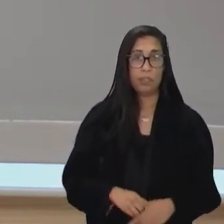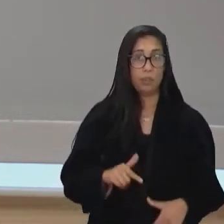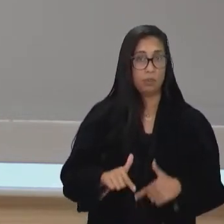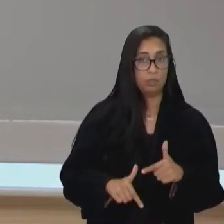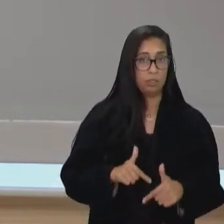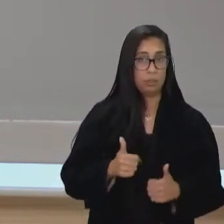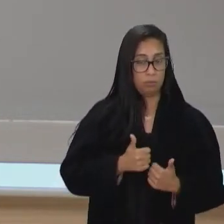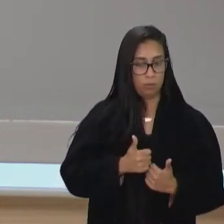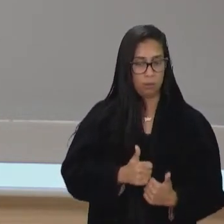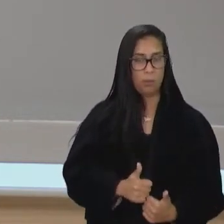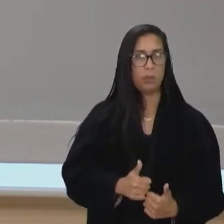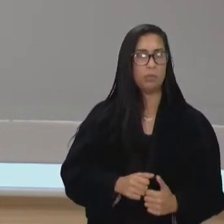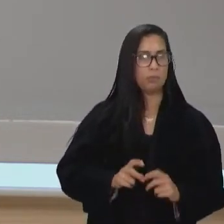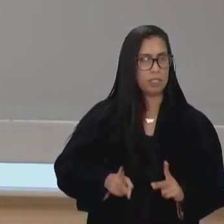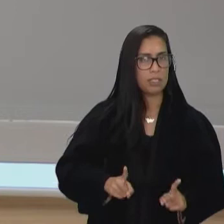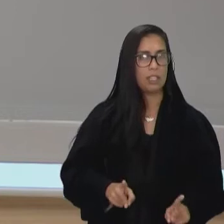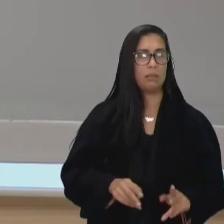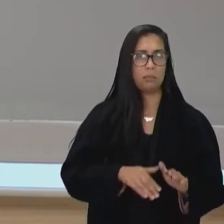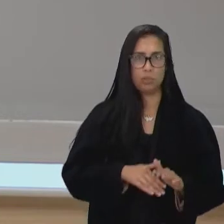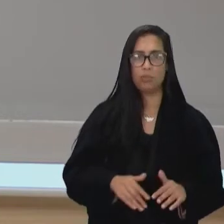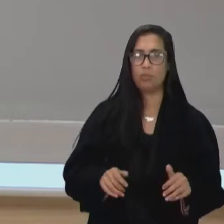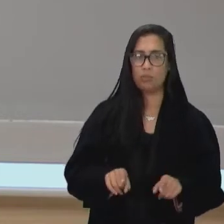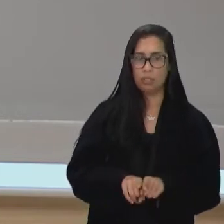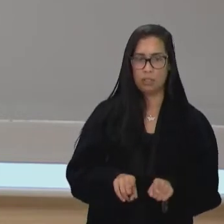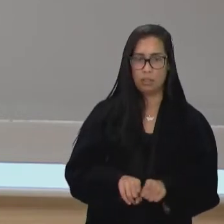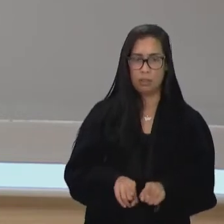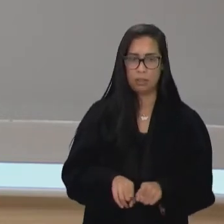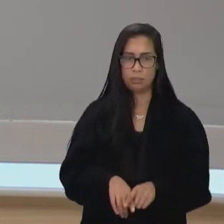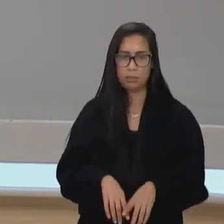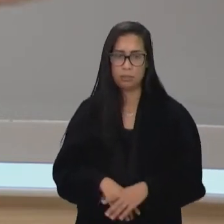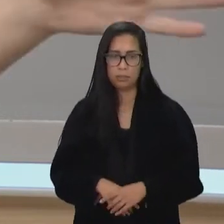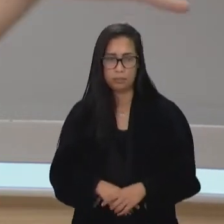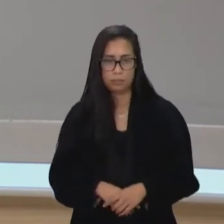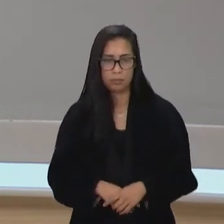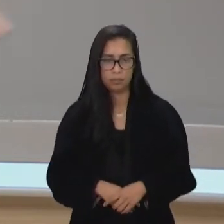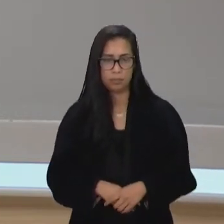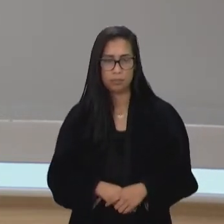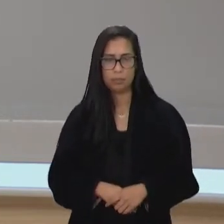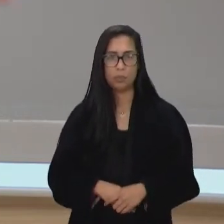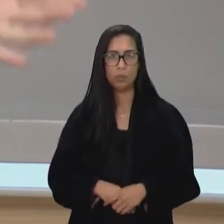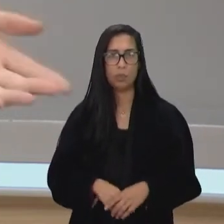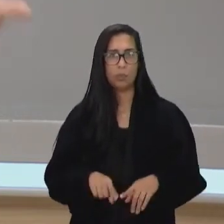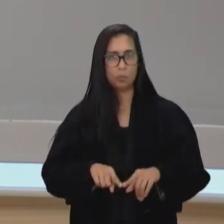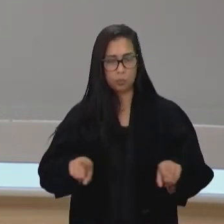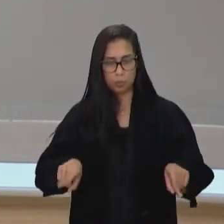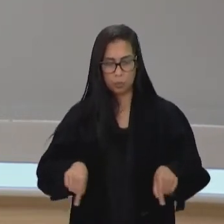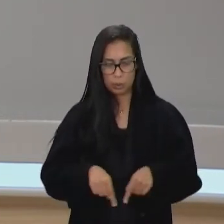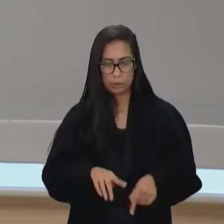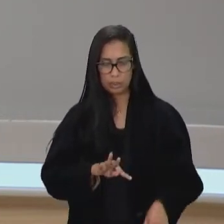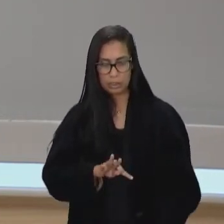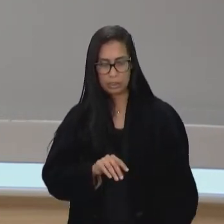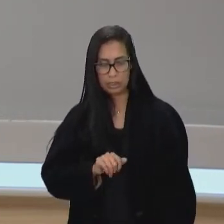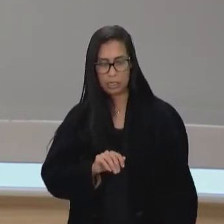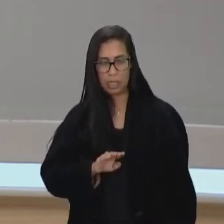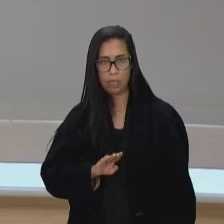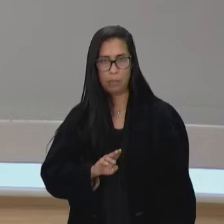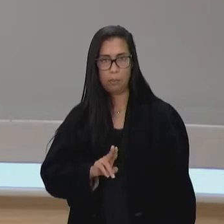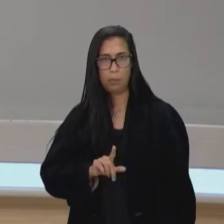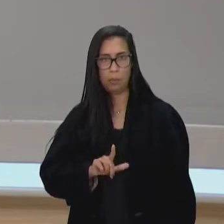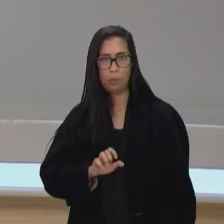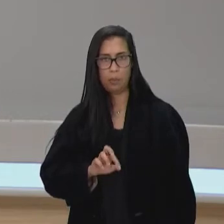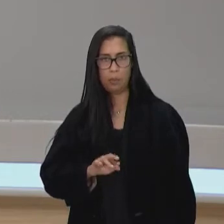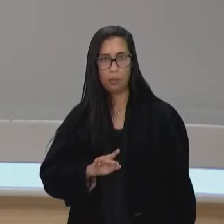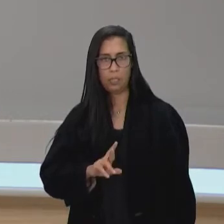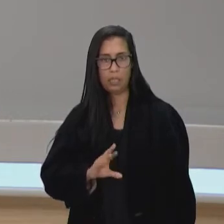ficar. E também essa coisa da confecção do tabuleiro, porque eu gosto muito dessa parte